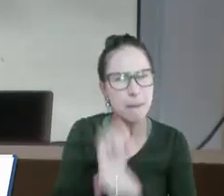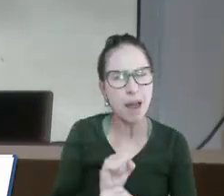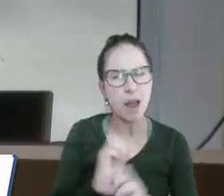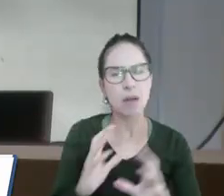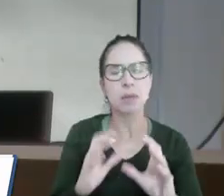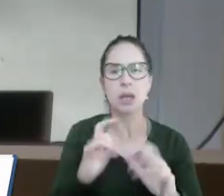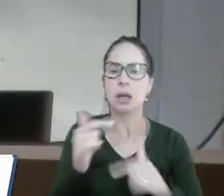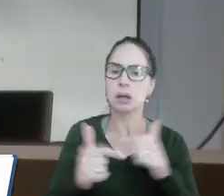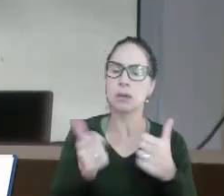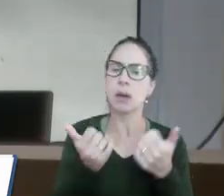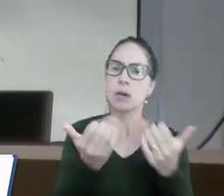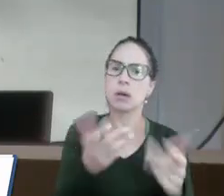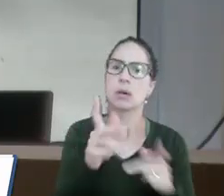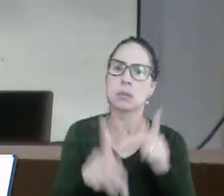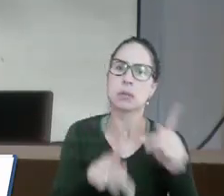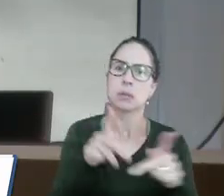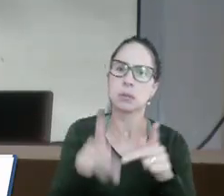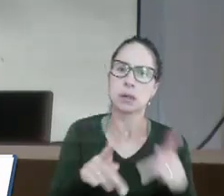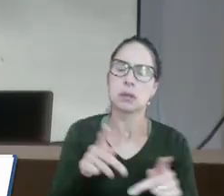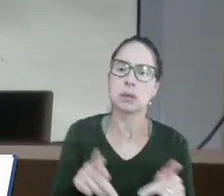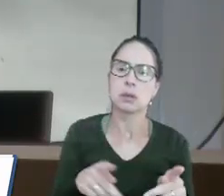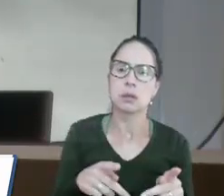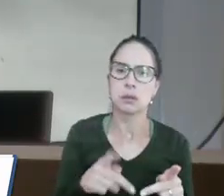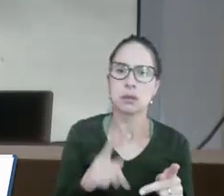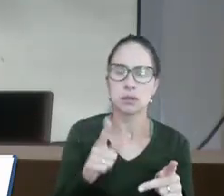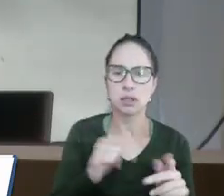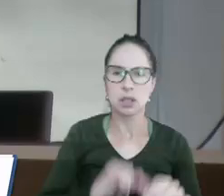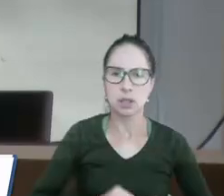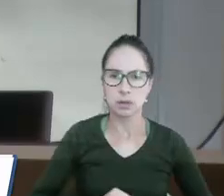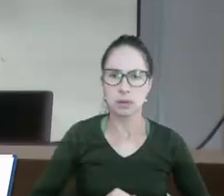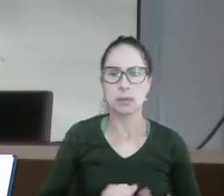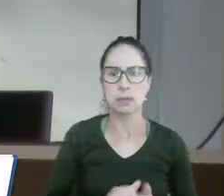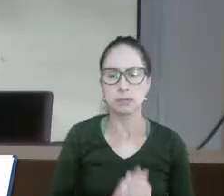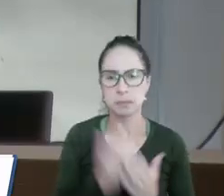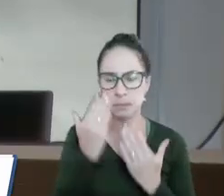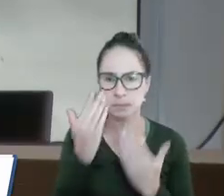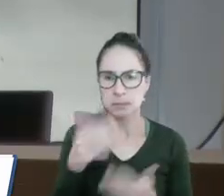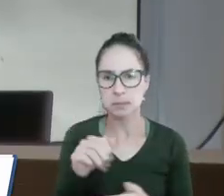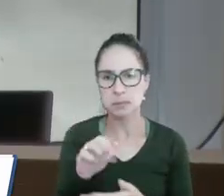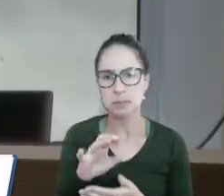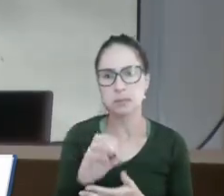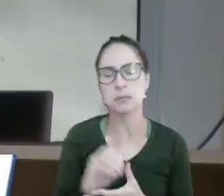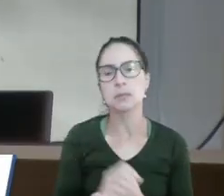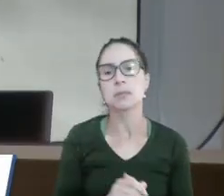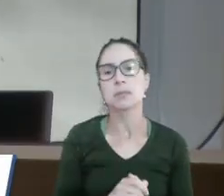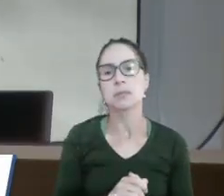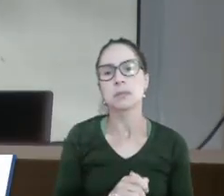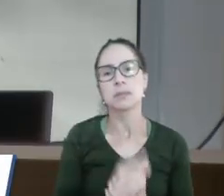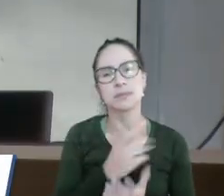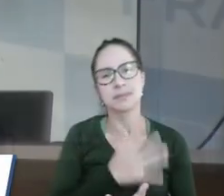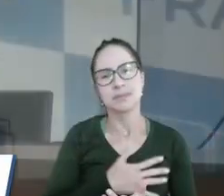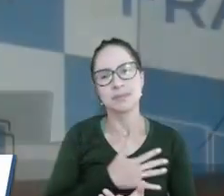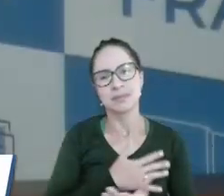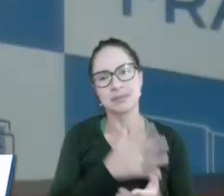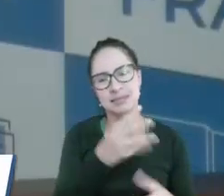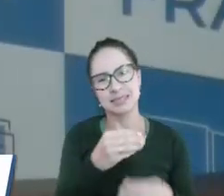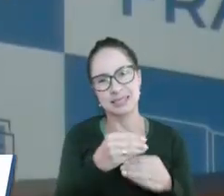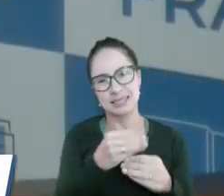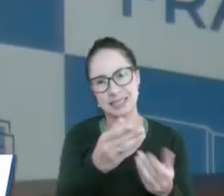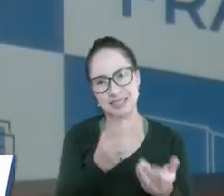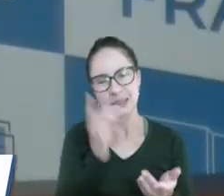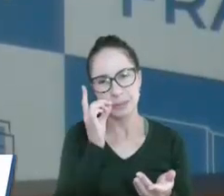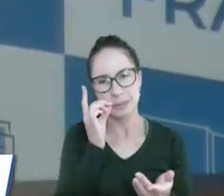para a população que está sofrendo muito. Obrigado, Marco. Sempre é um prazer ser aparteado por Vossa Excelência, meu